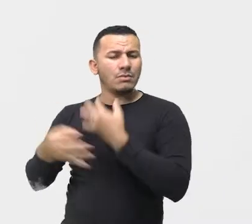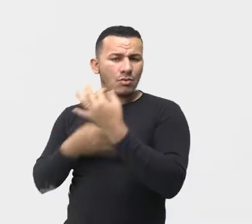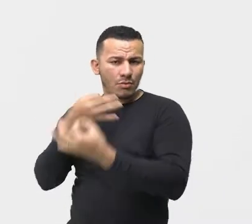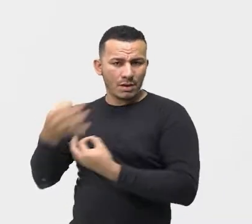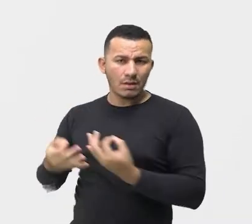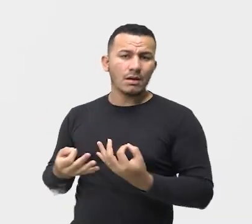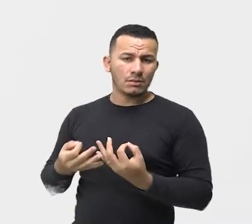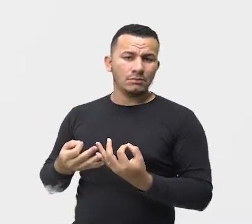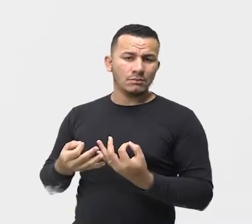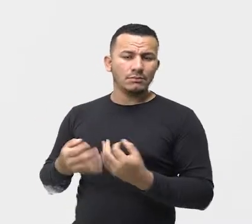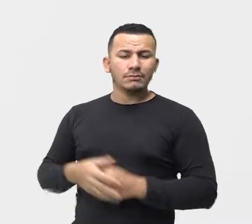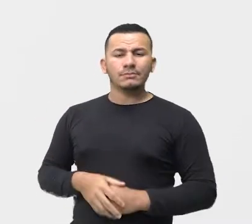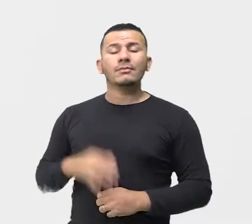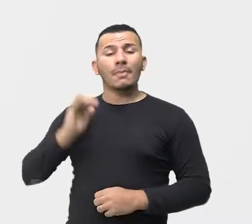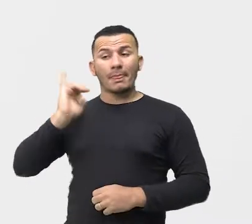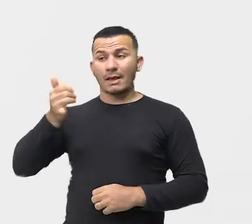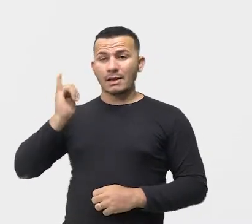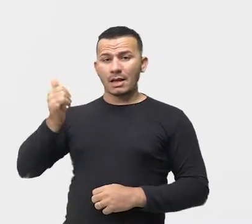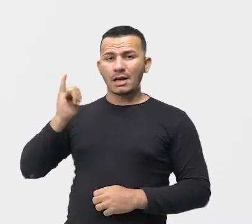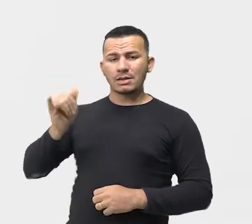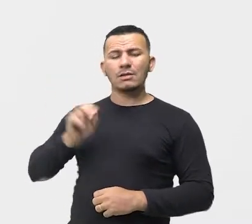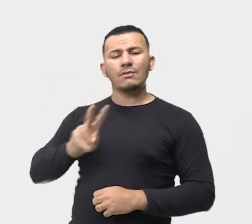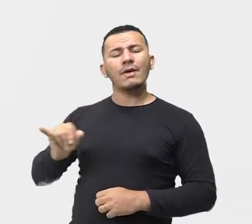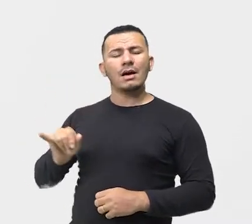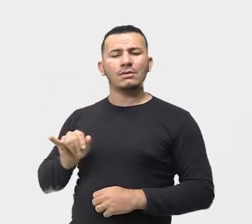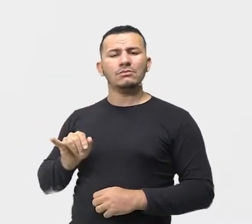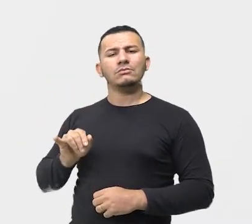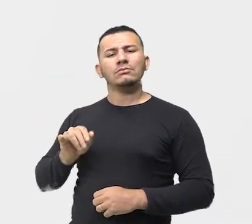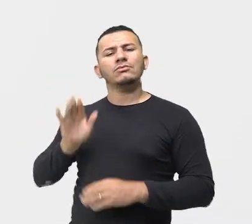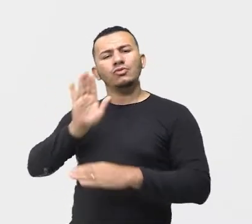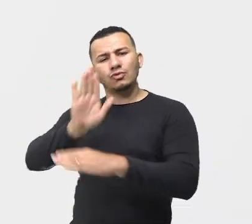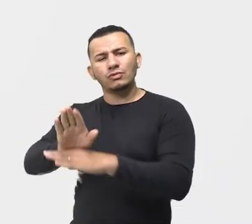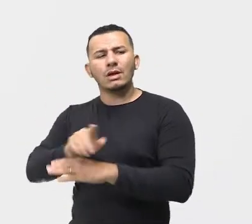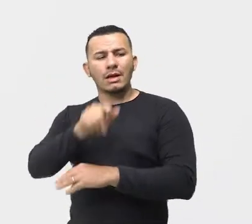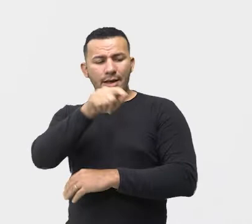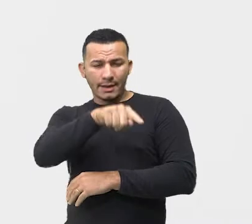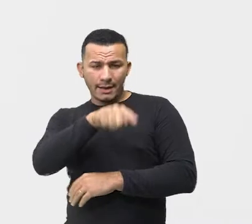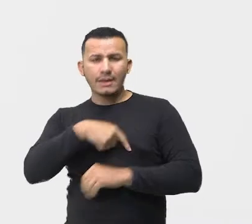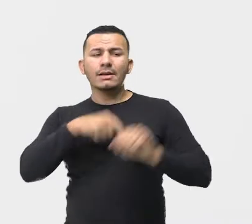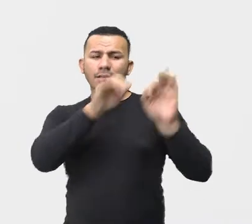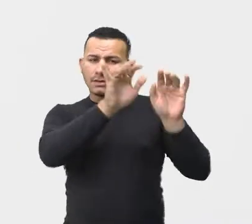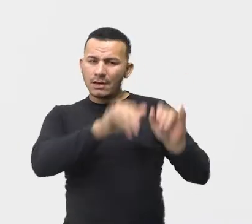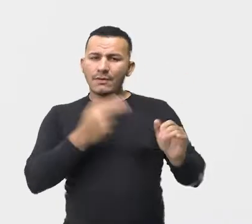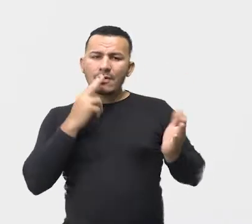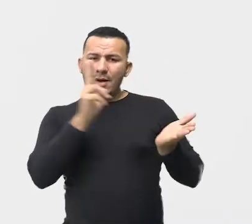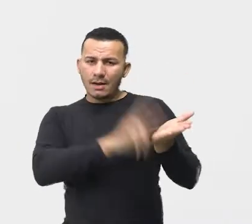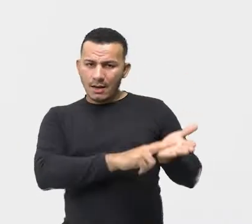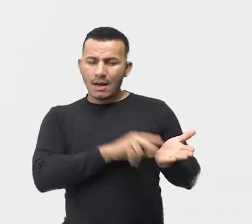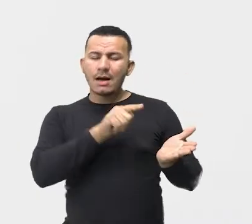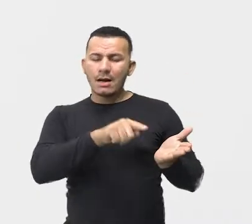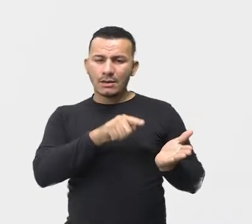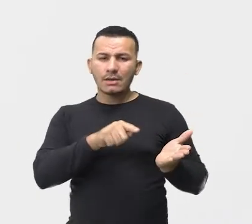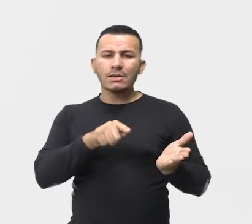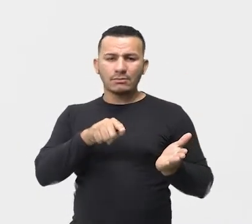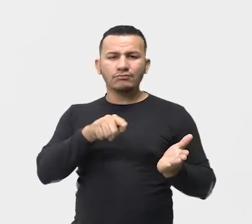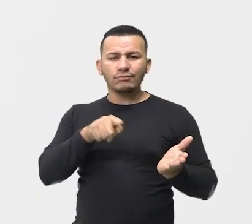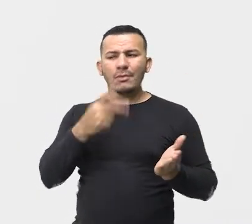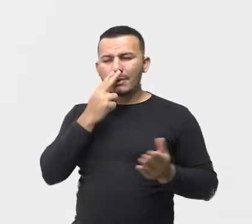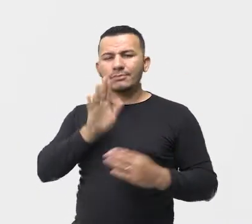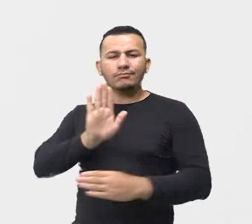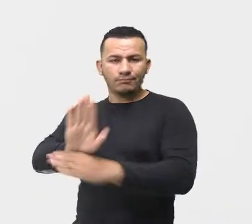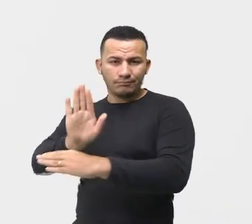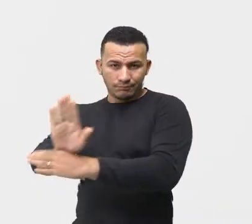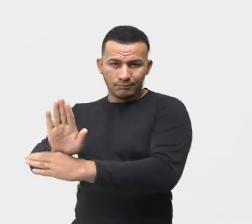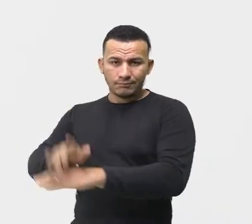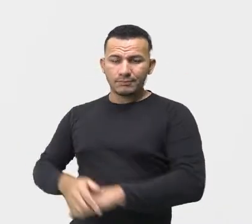argumento ou seja essa narração pode ajudar a provar que você está certo em fazer esta reclamação